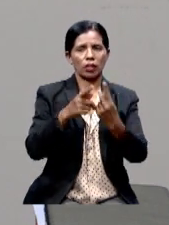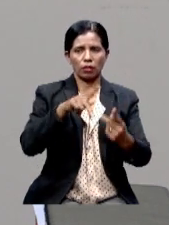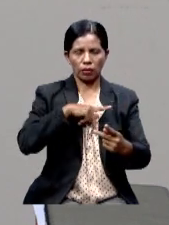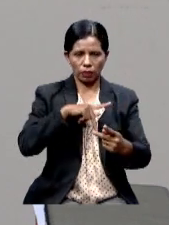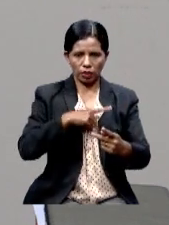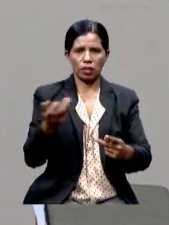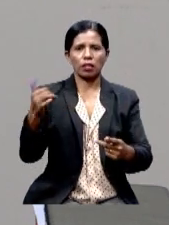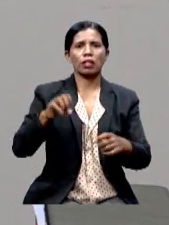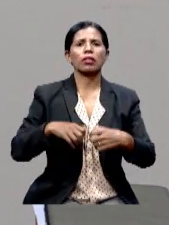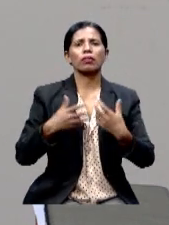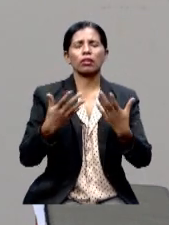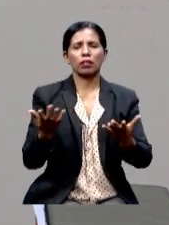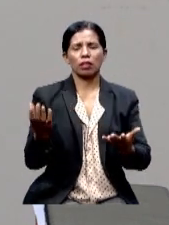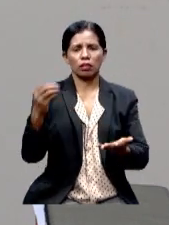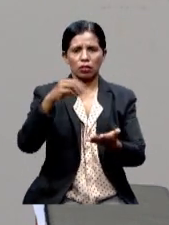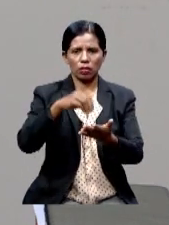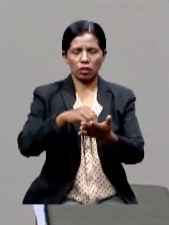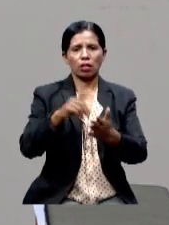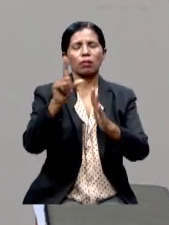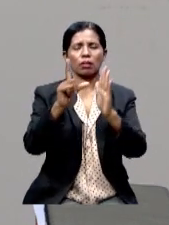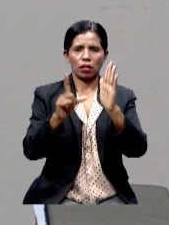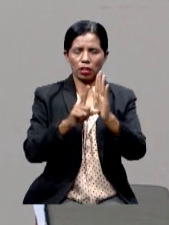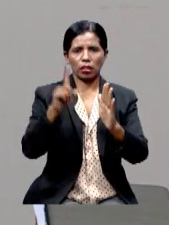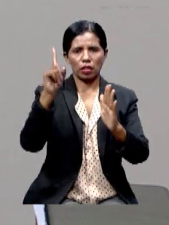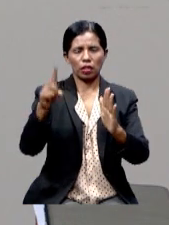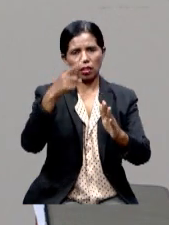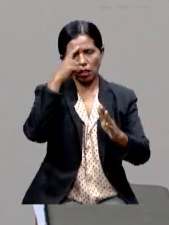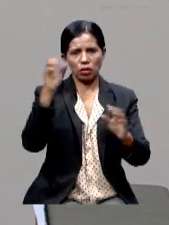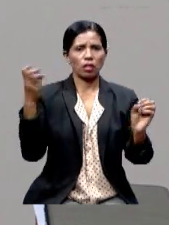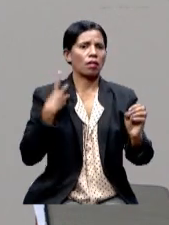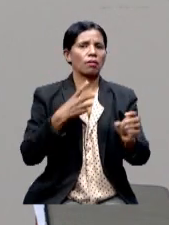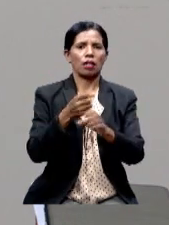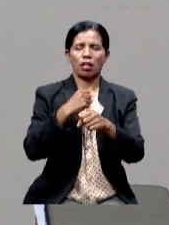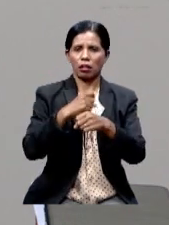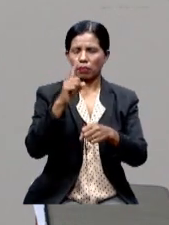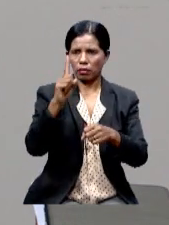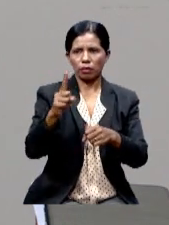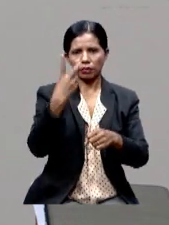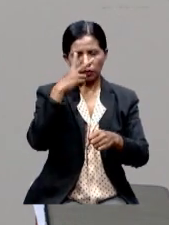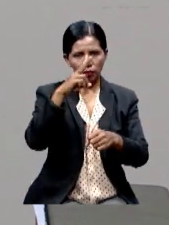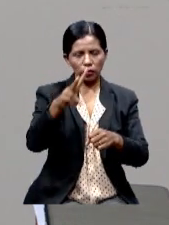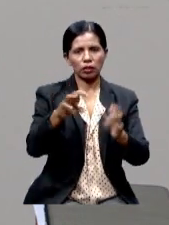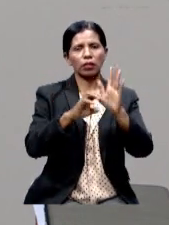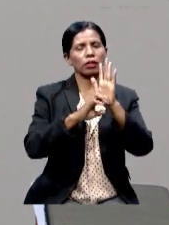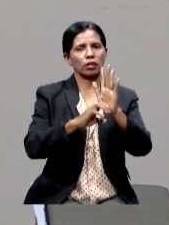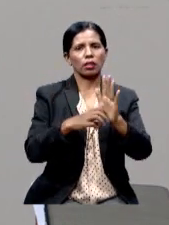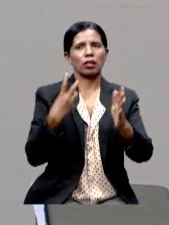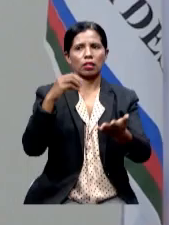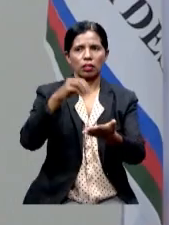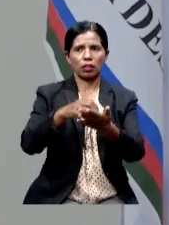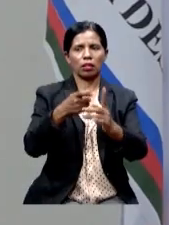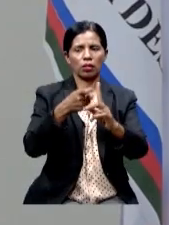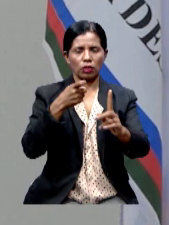envolve sira para o insama kalu kria padrão tamba padrão nel os a mi makalu mesa areu se referencia a natur de la padrão no